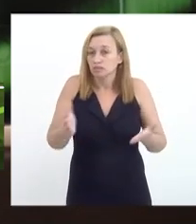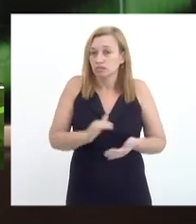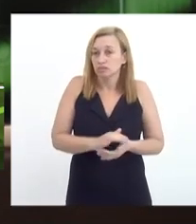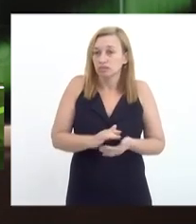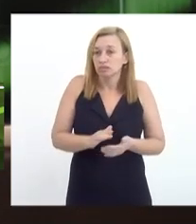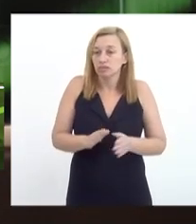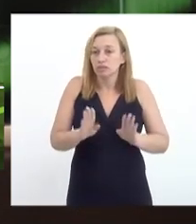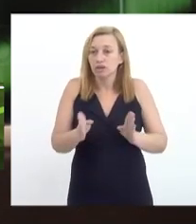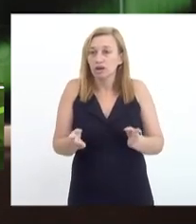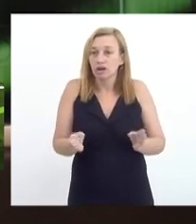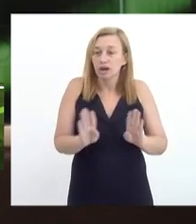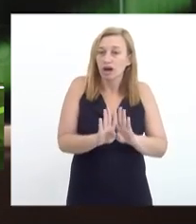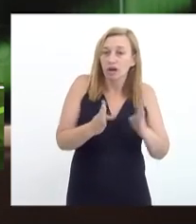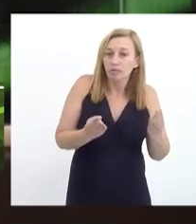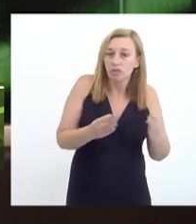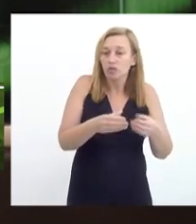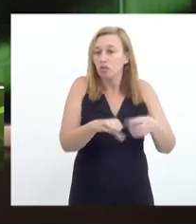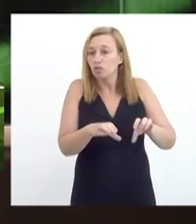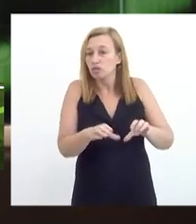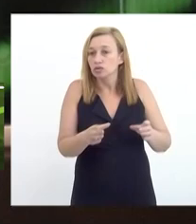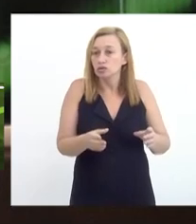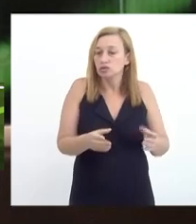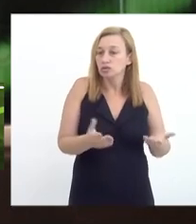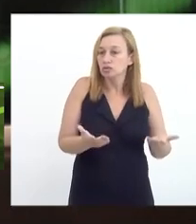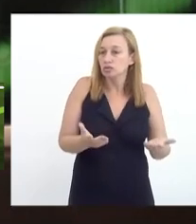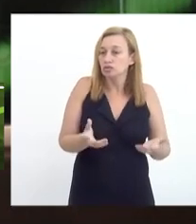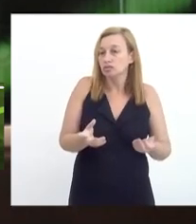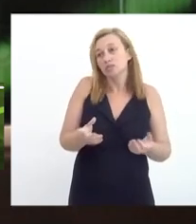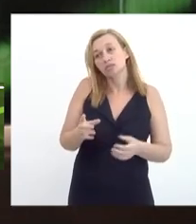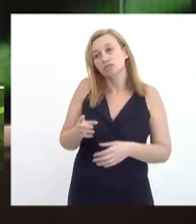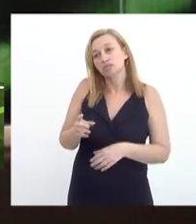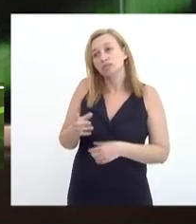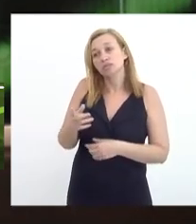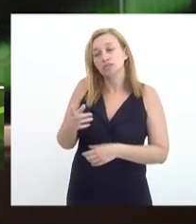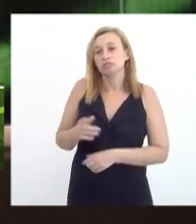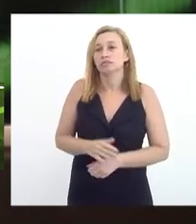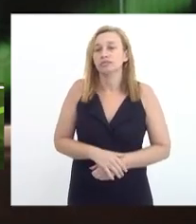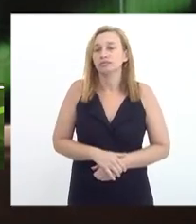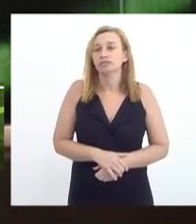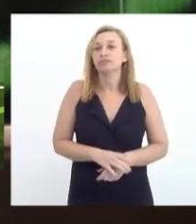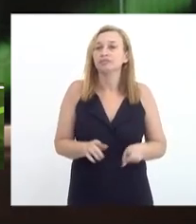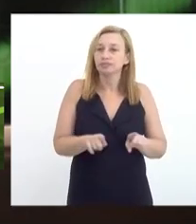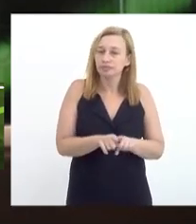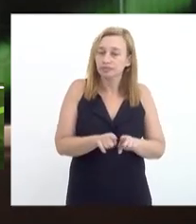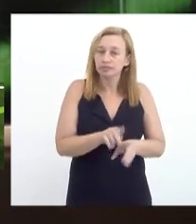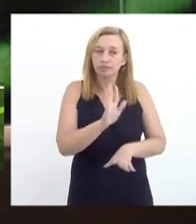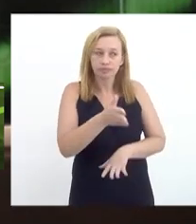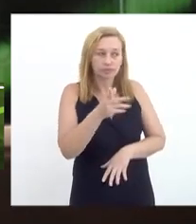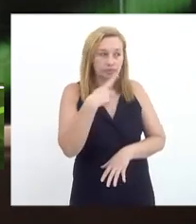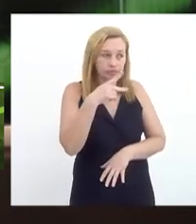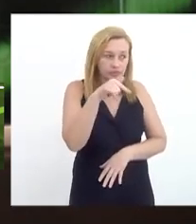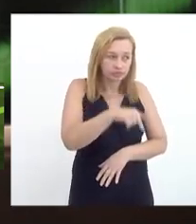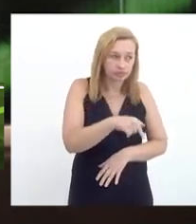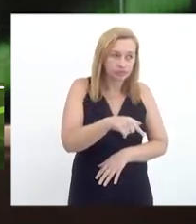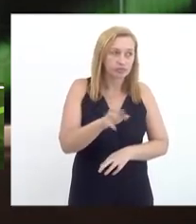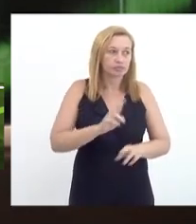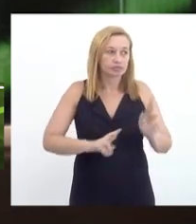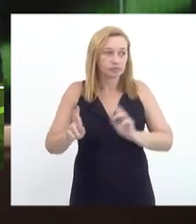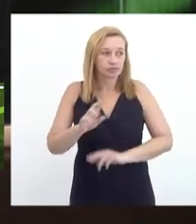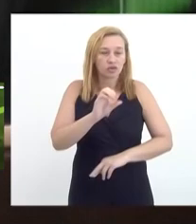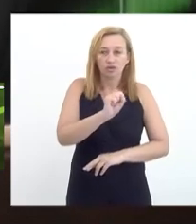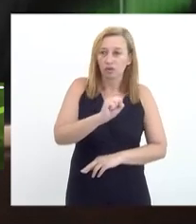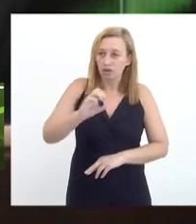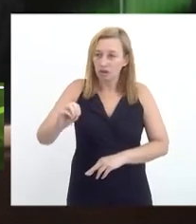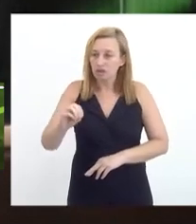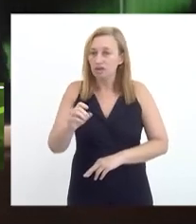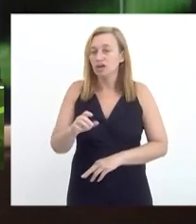Abriu a vacância E faça o concurso É a oportunidade Do governo E ele Também como já disse aqui Em relação Ao S Por